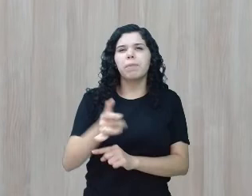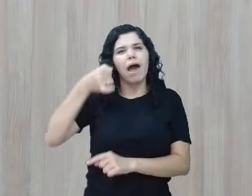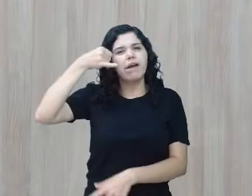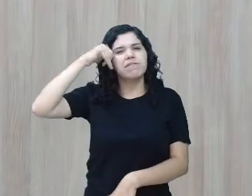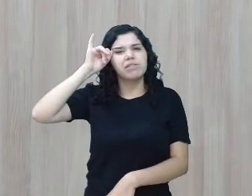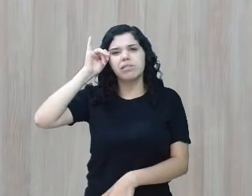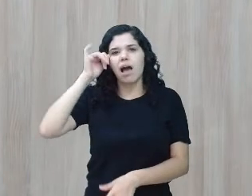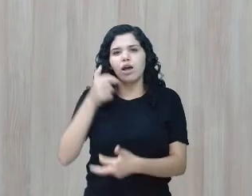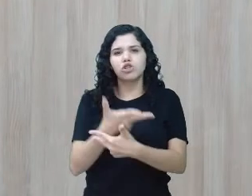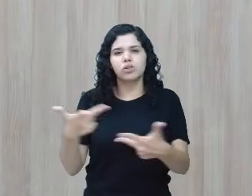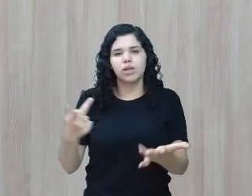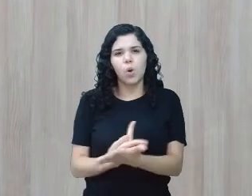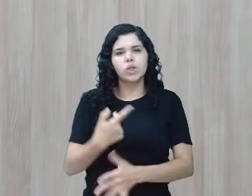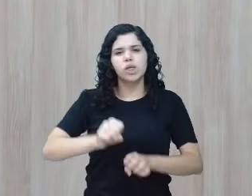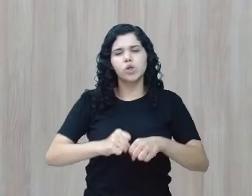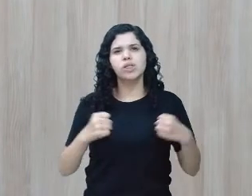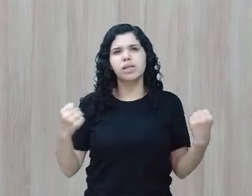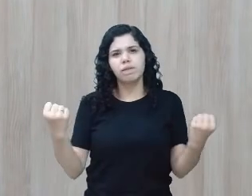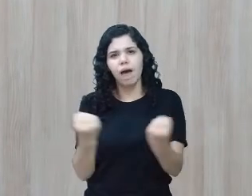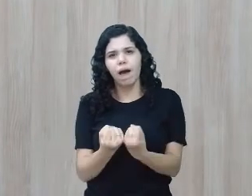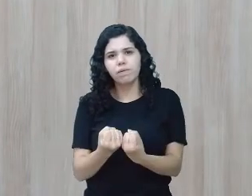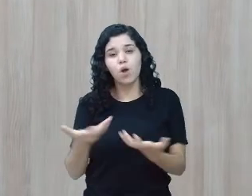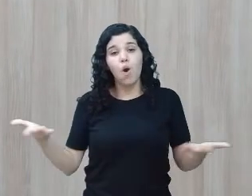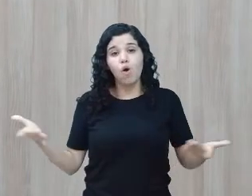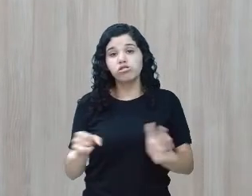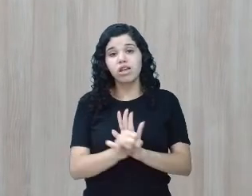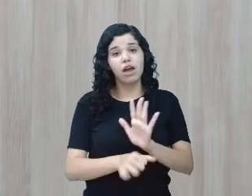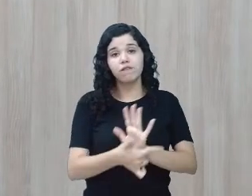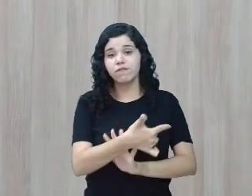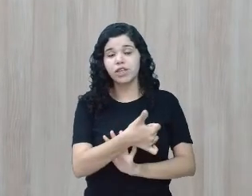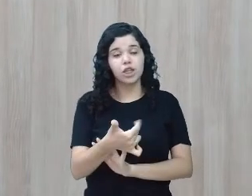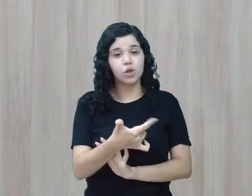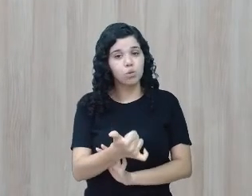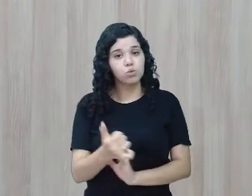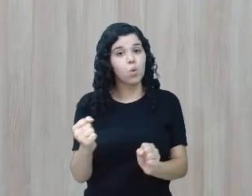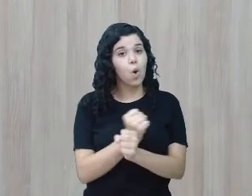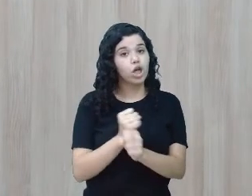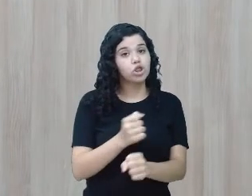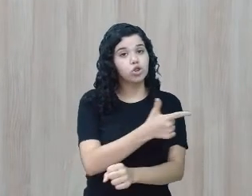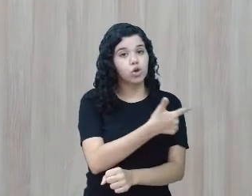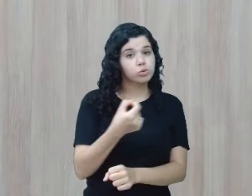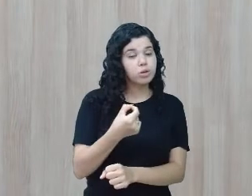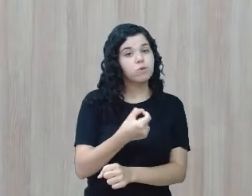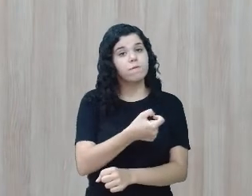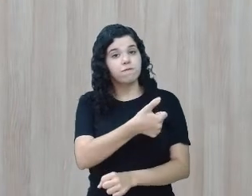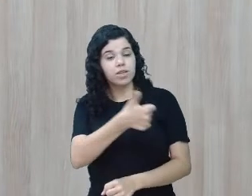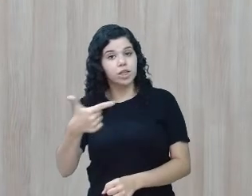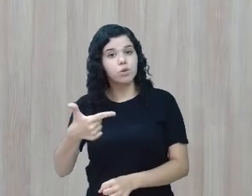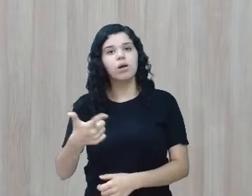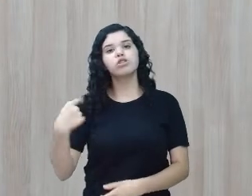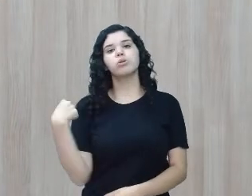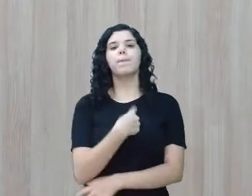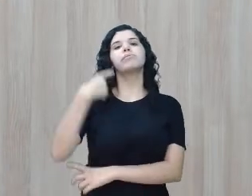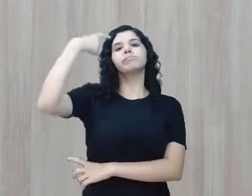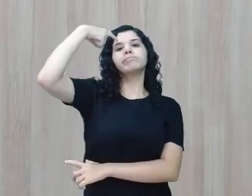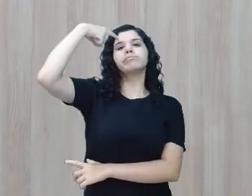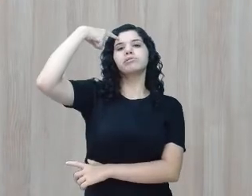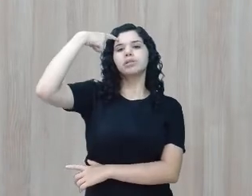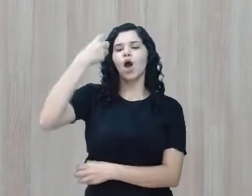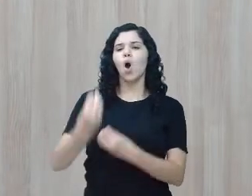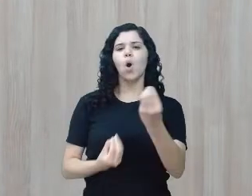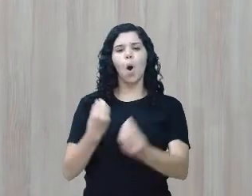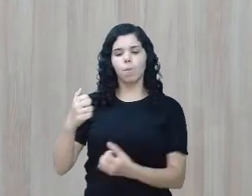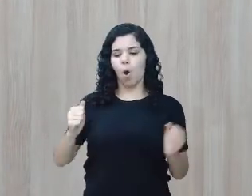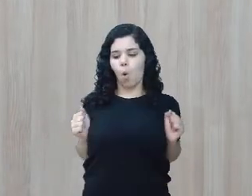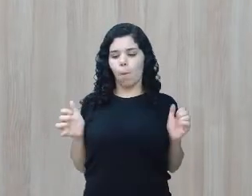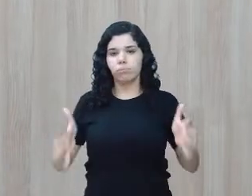na minha sociedade. Hoje, em pleno século XXI, 2021, nós precisamos pensar o que é que a gente tem se encaminhado,